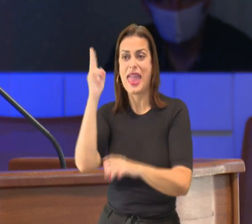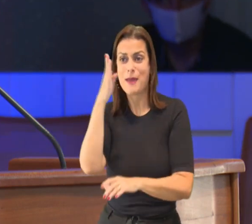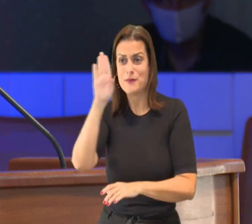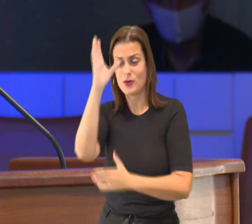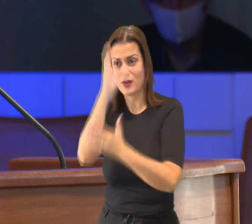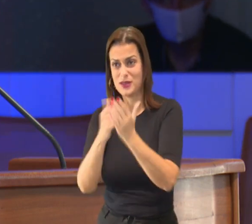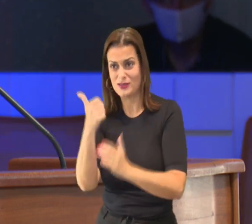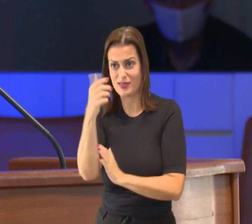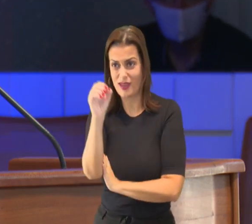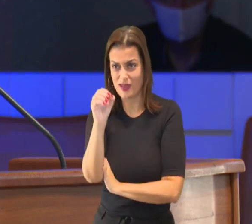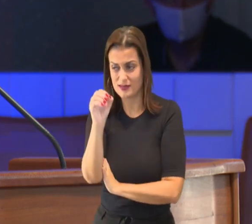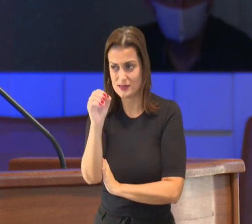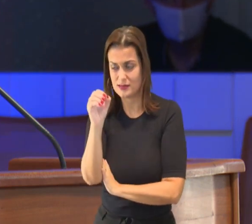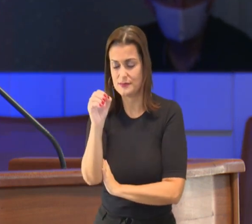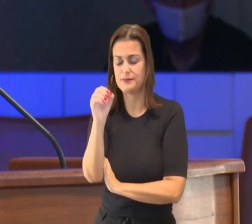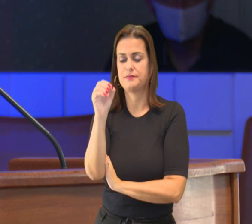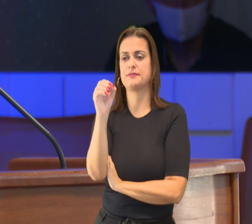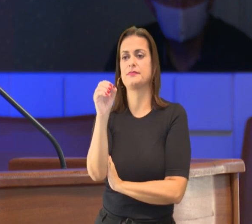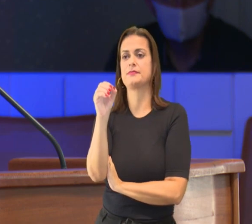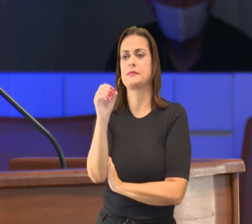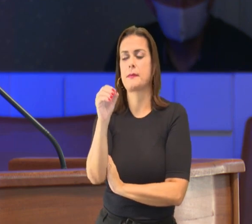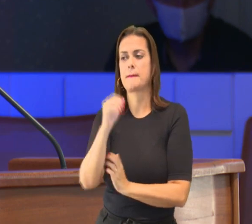capítulo 10.